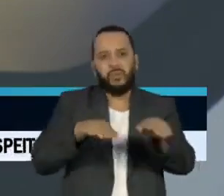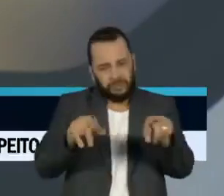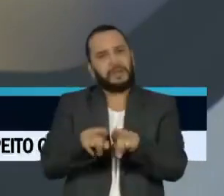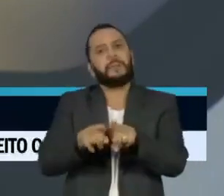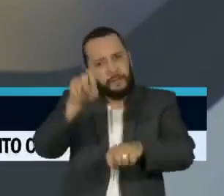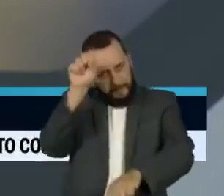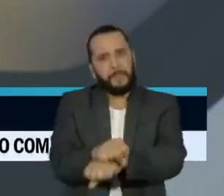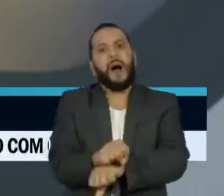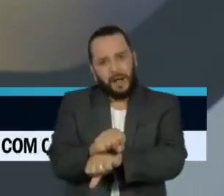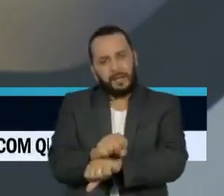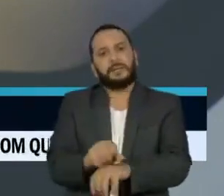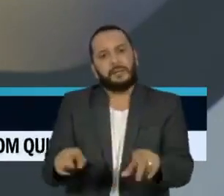no combate ao racismo no futebol